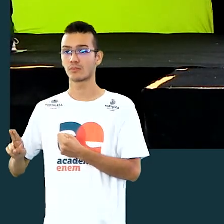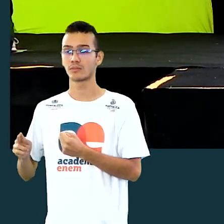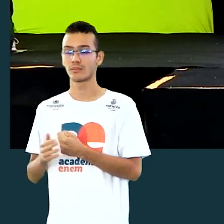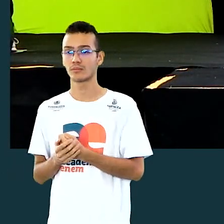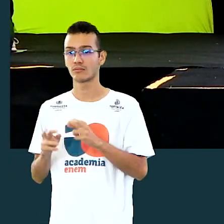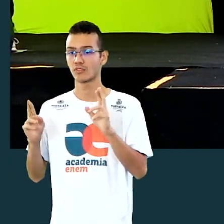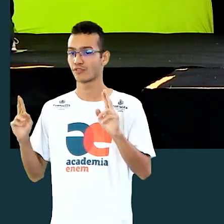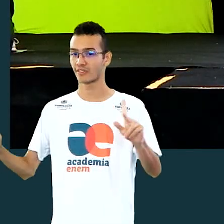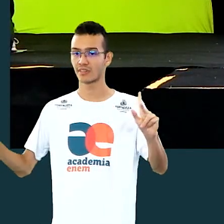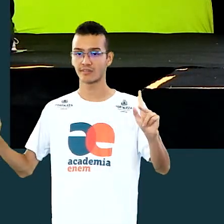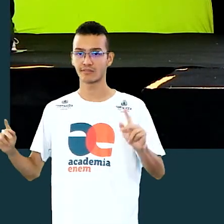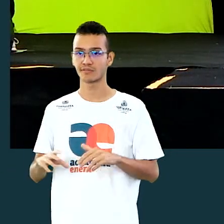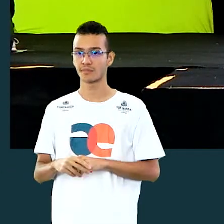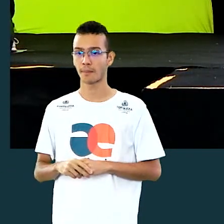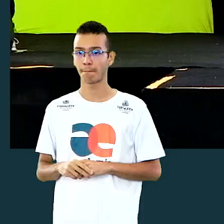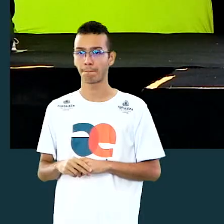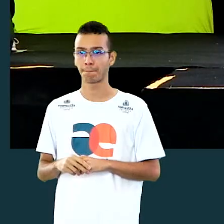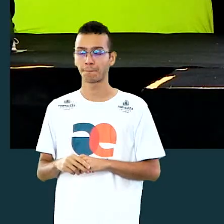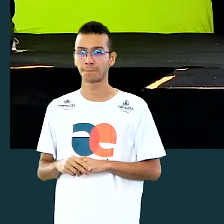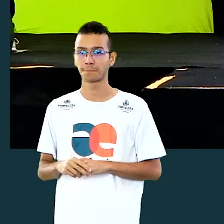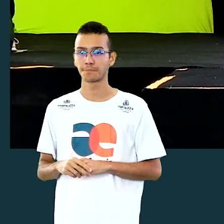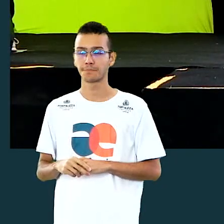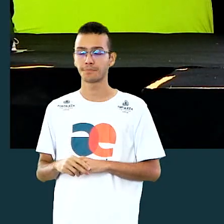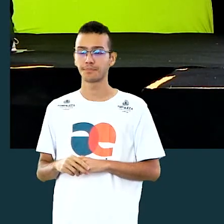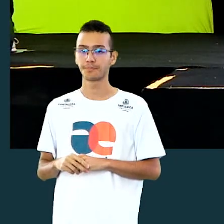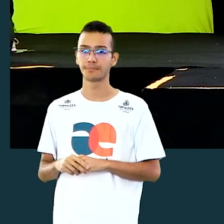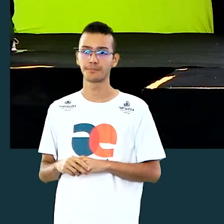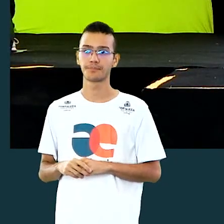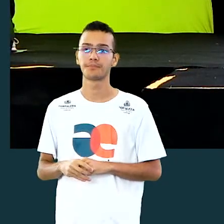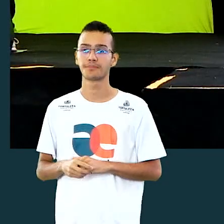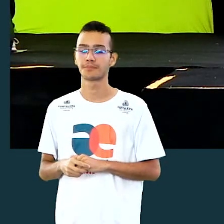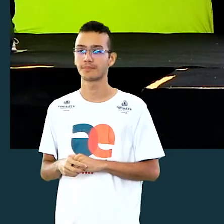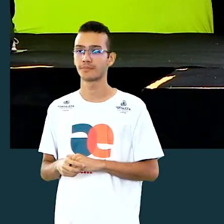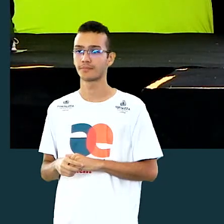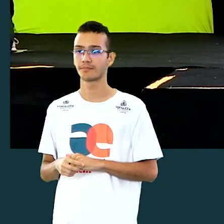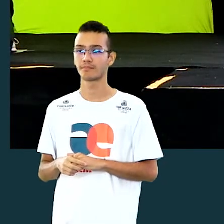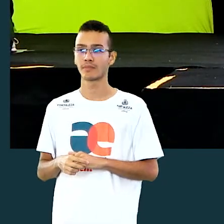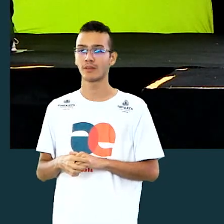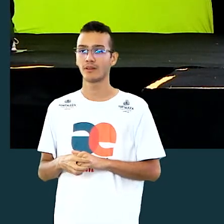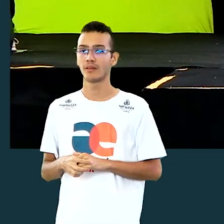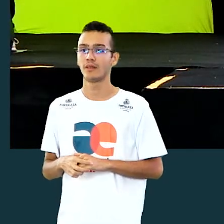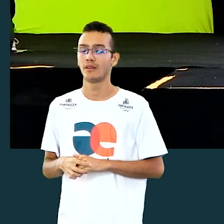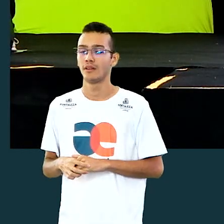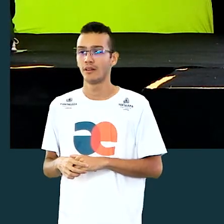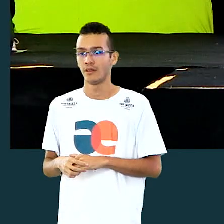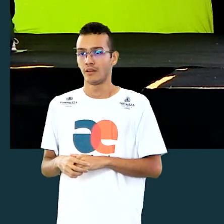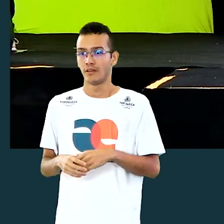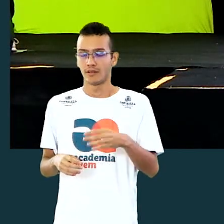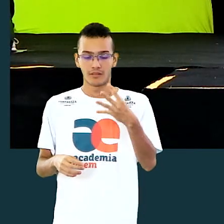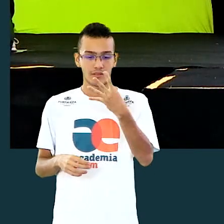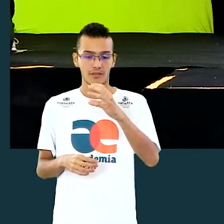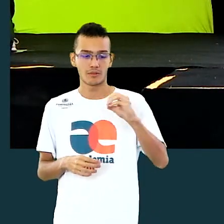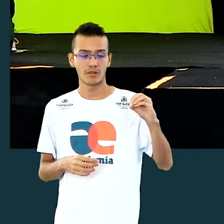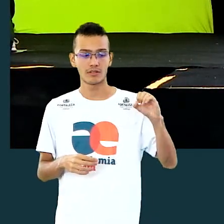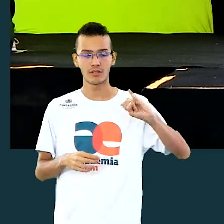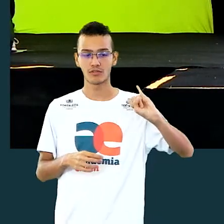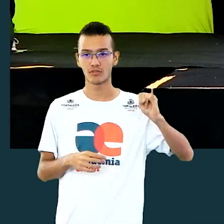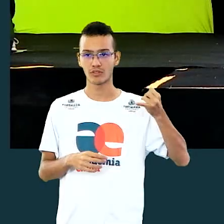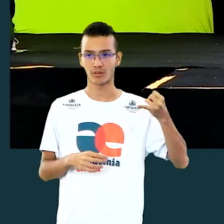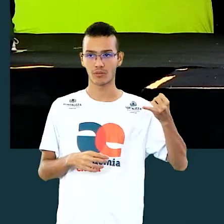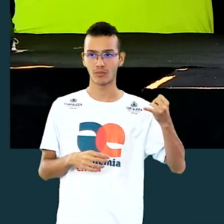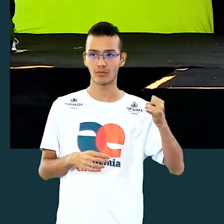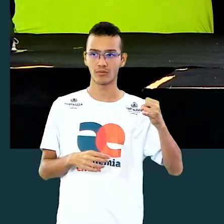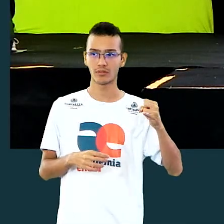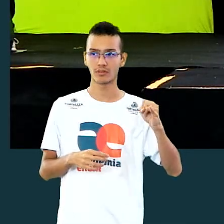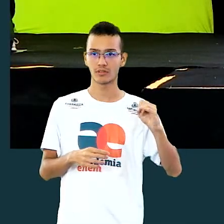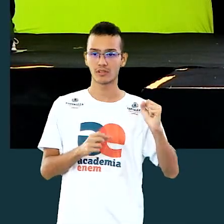É tudo que ele converte. E dentro desses 400 joules por segundo,